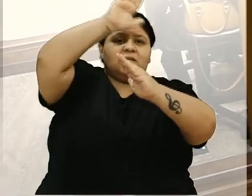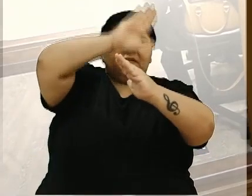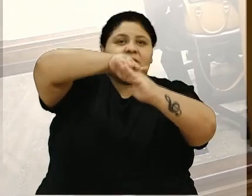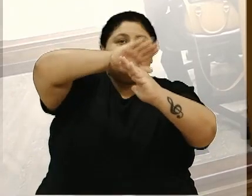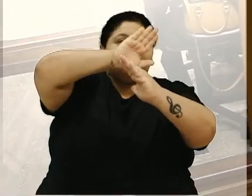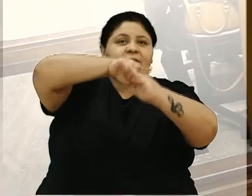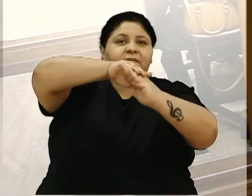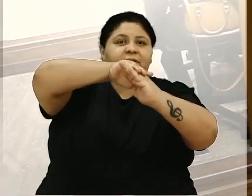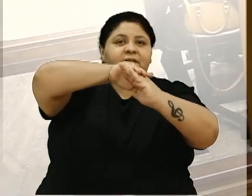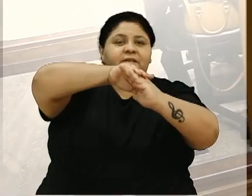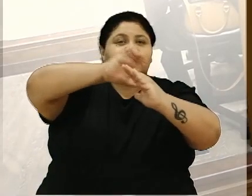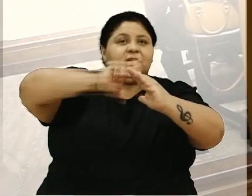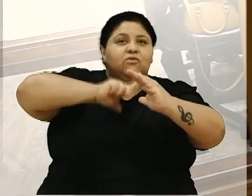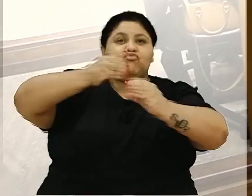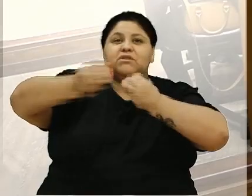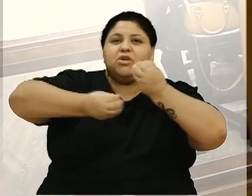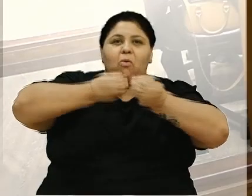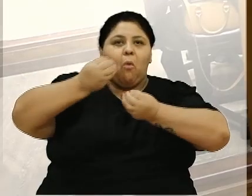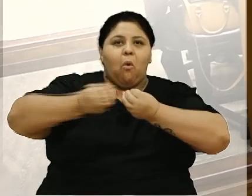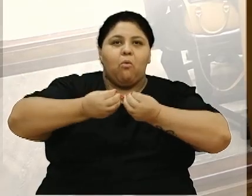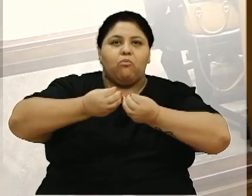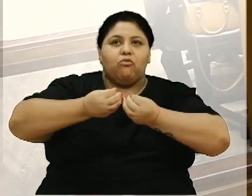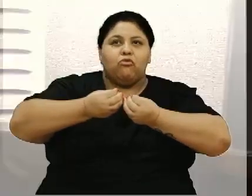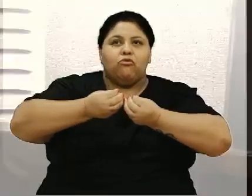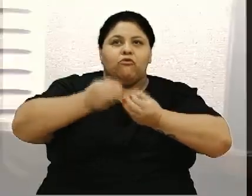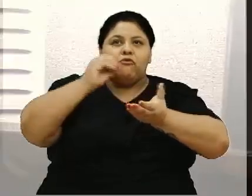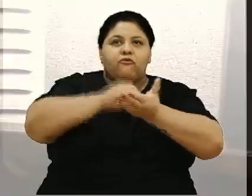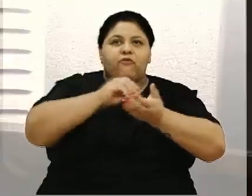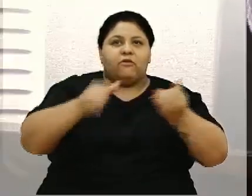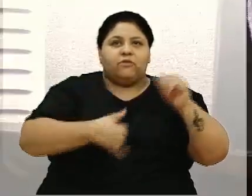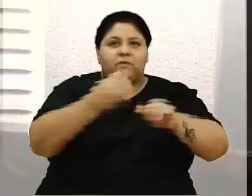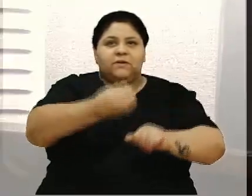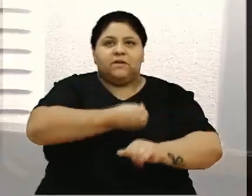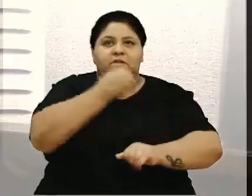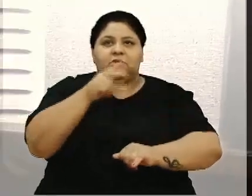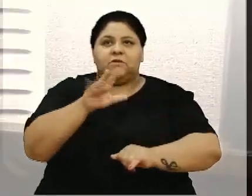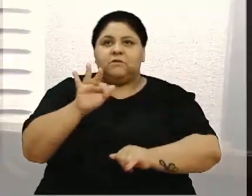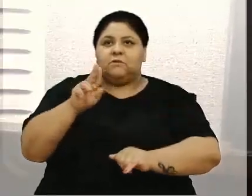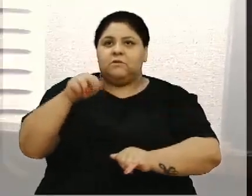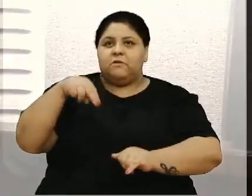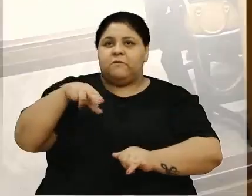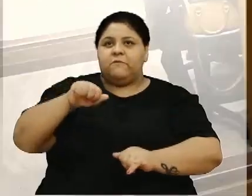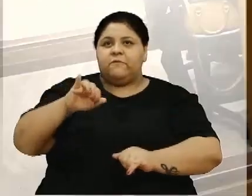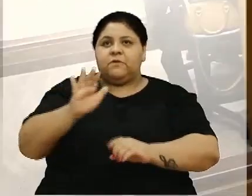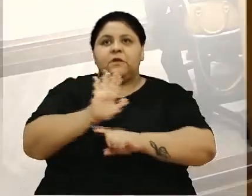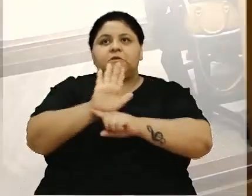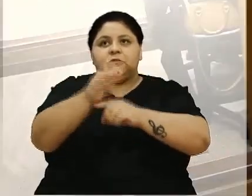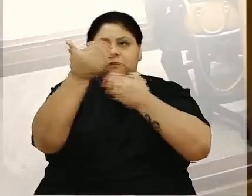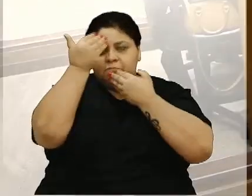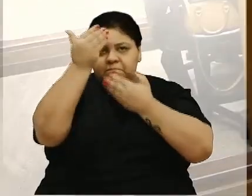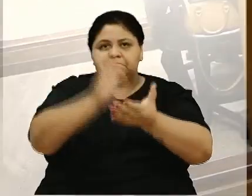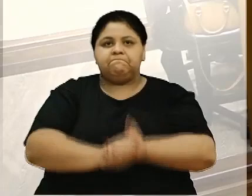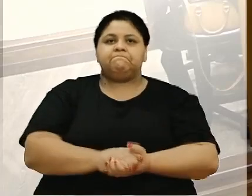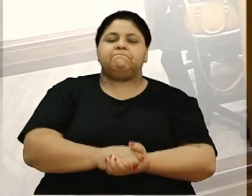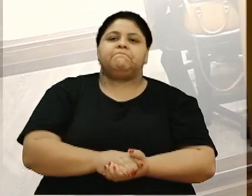forma subhumana. É isso que eu estou falando. E a FUNAI tem que ir lá ajudar. Obrigado. Bem,